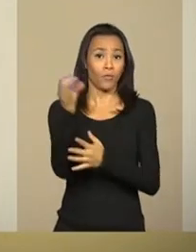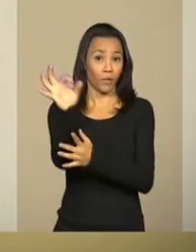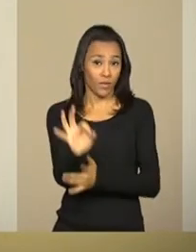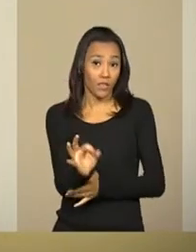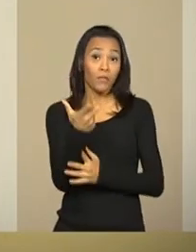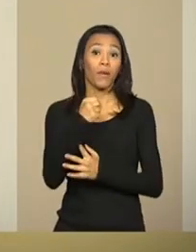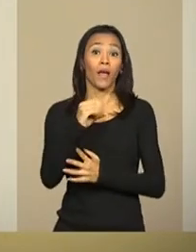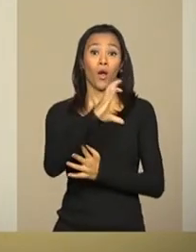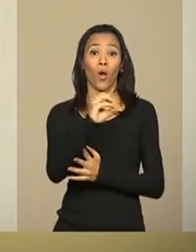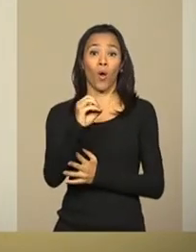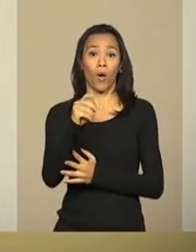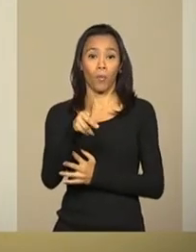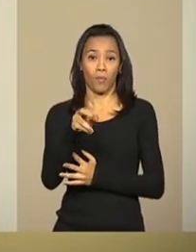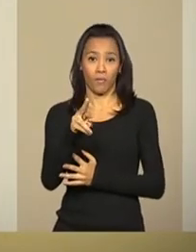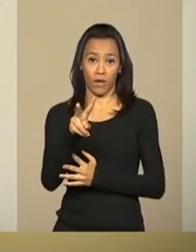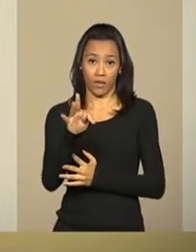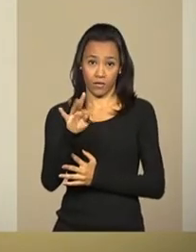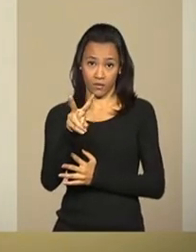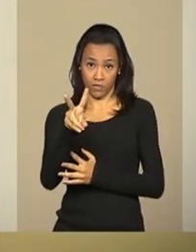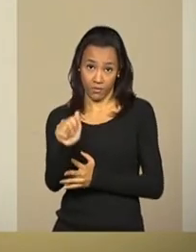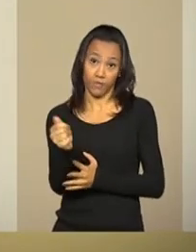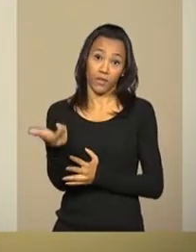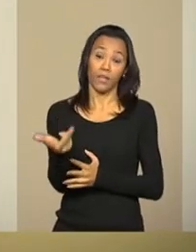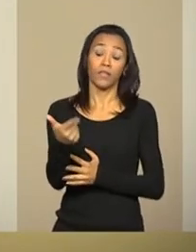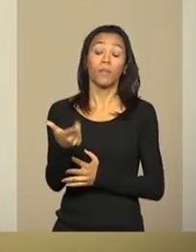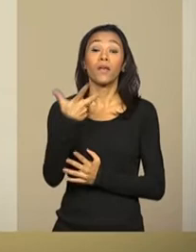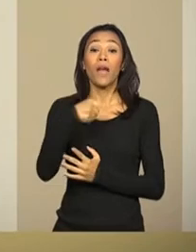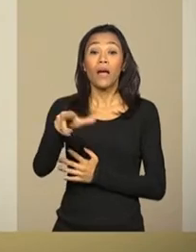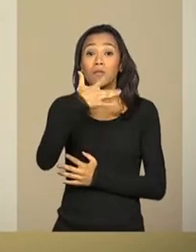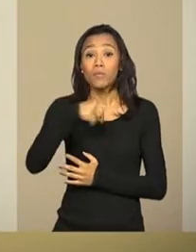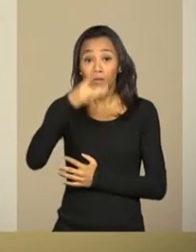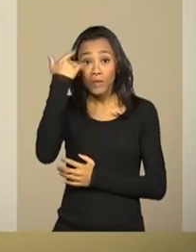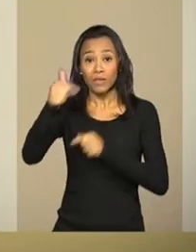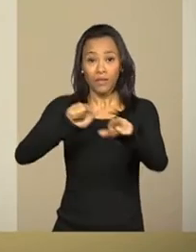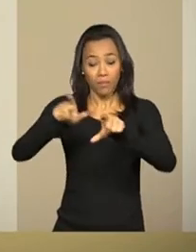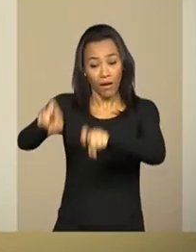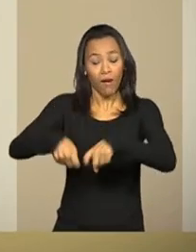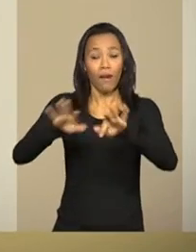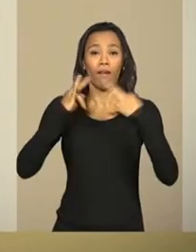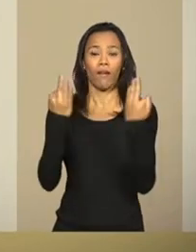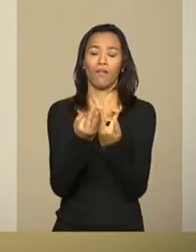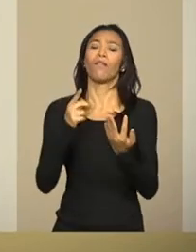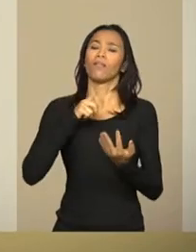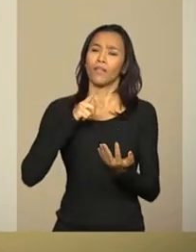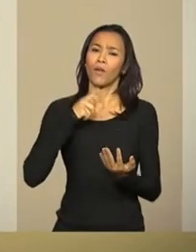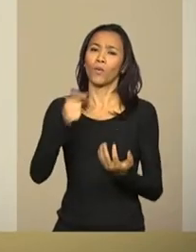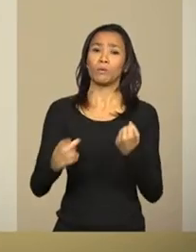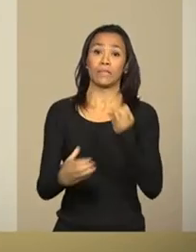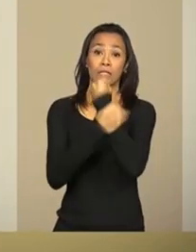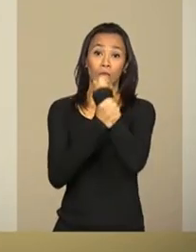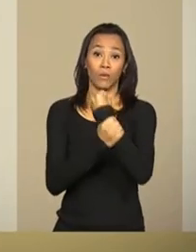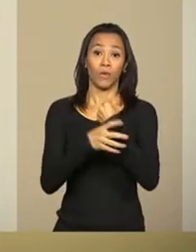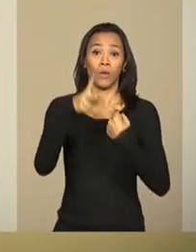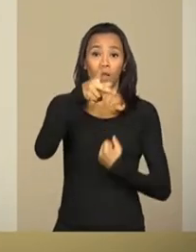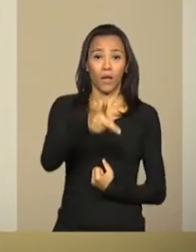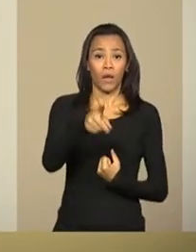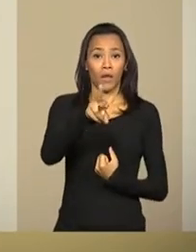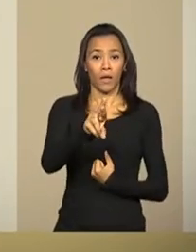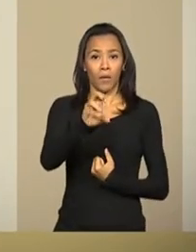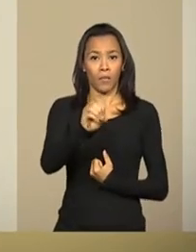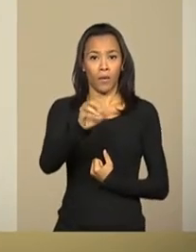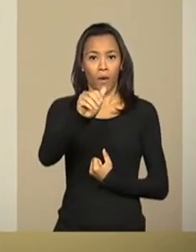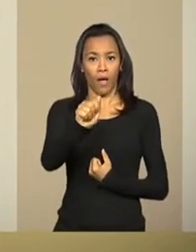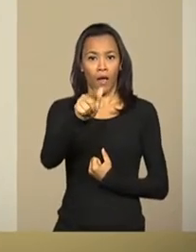as cooperativas. Além disso, Luciano, os agricultores familiares contarão com um seguro, o Proagro, ainda